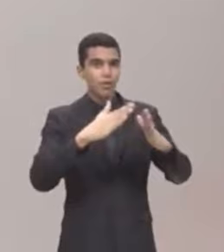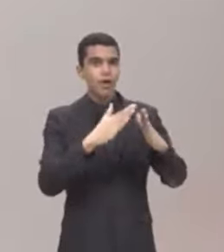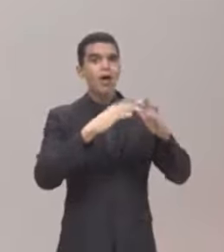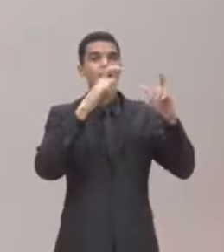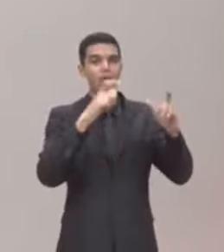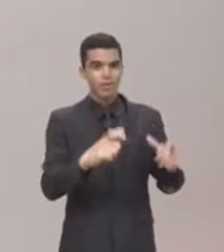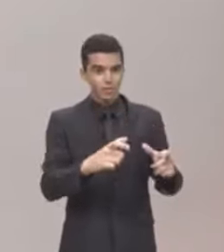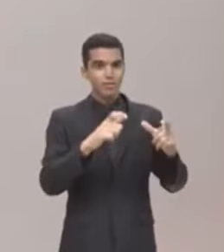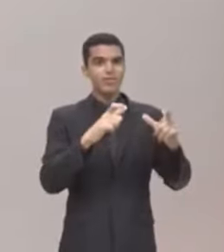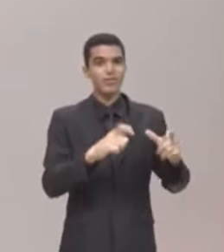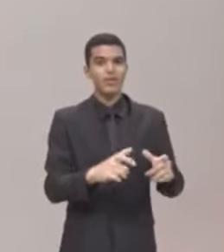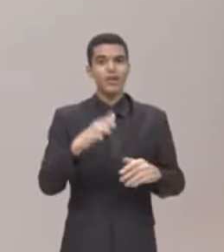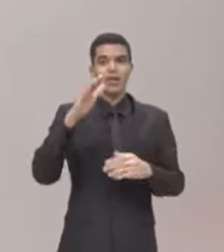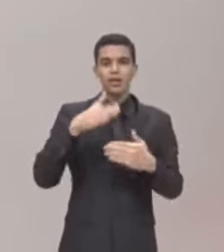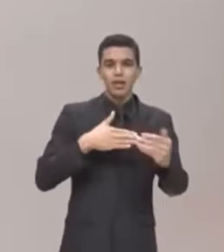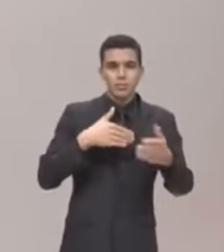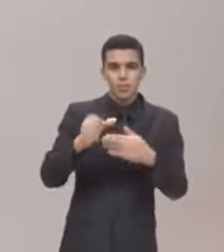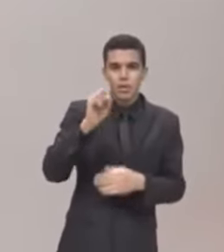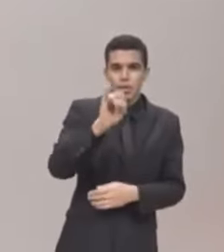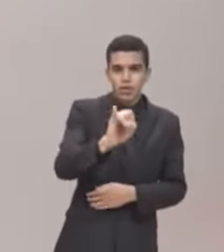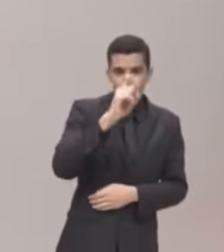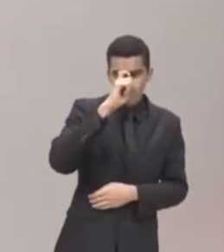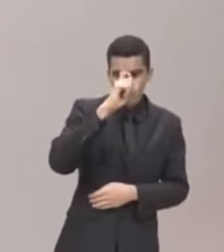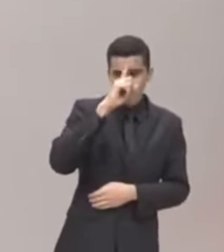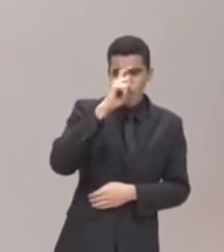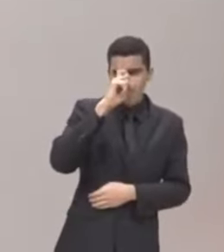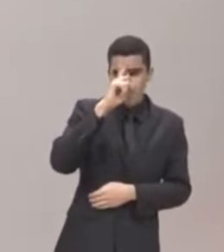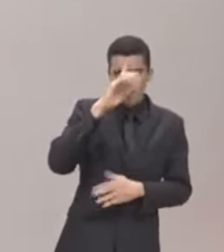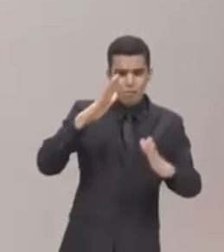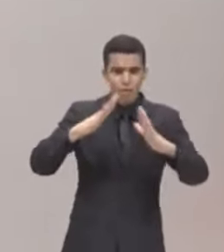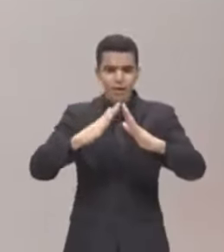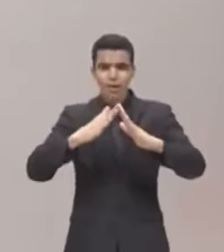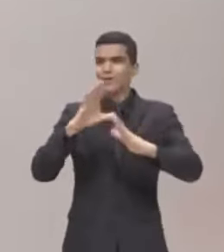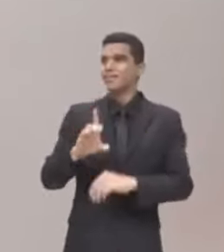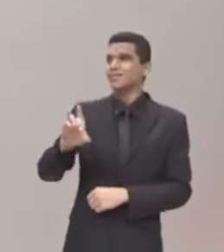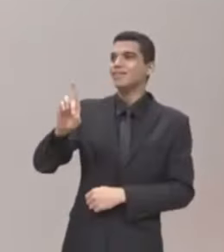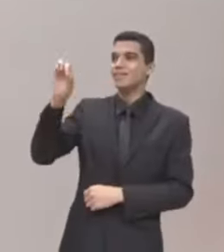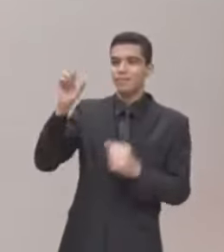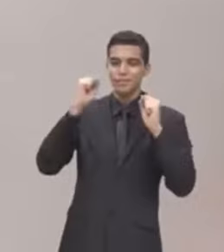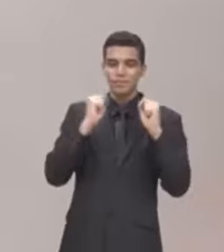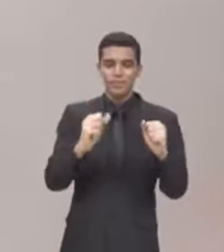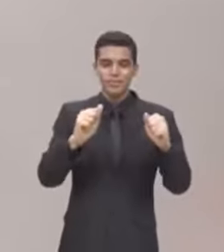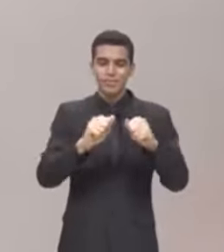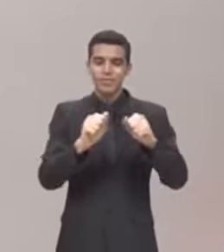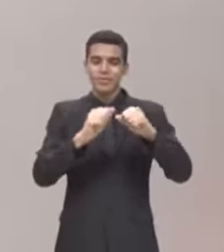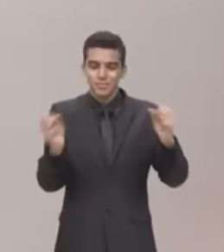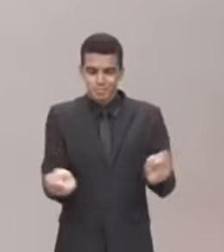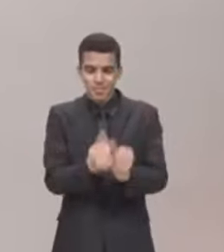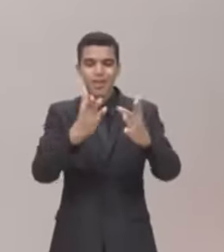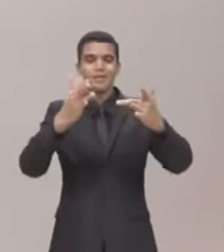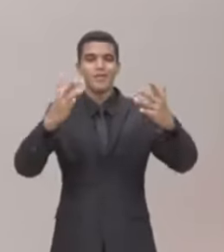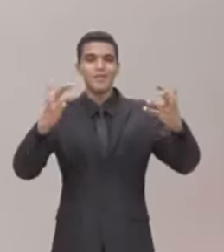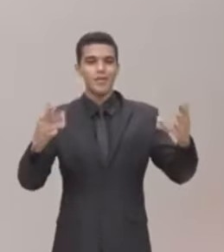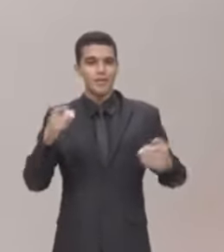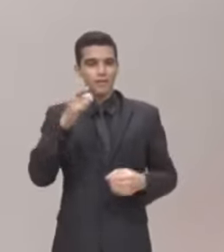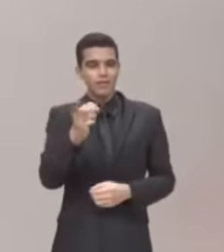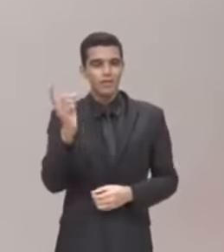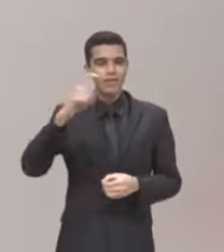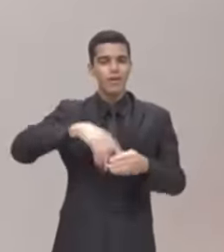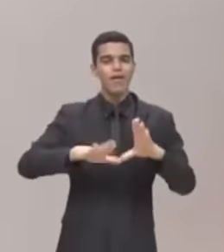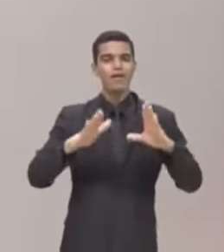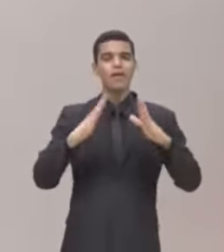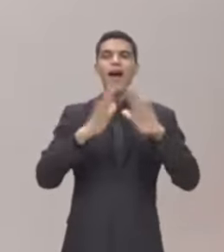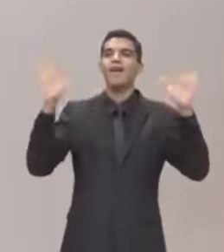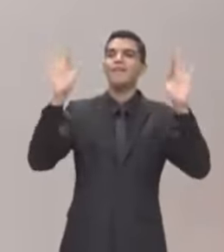entrando agora. Volta pra tua casa, te alegra na terra, chamar os teus amigos,